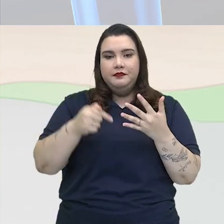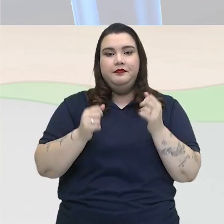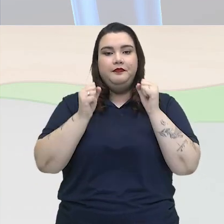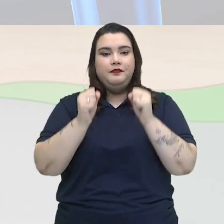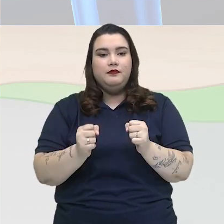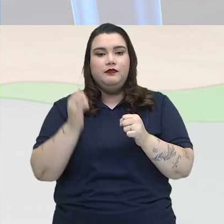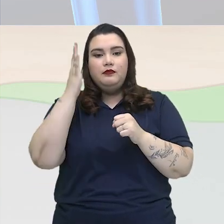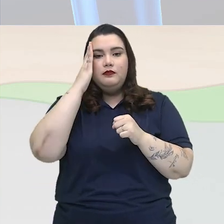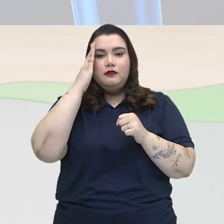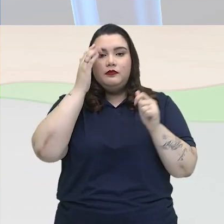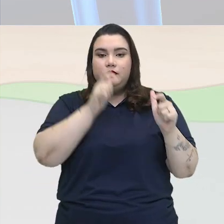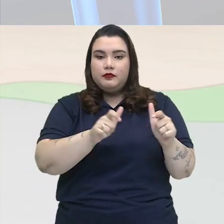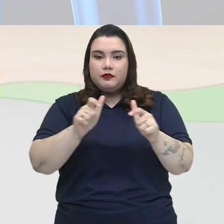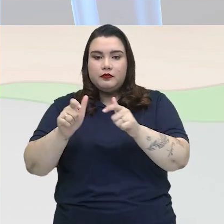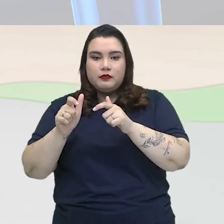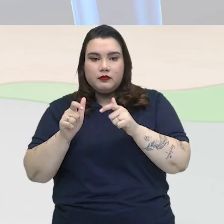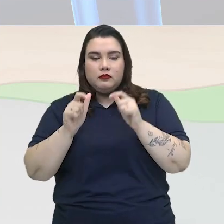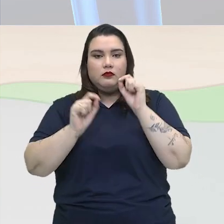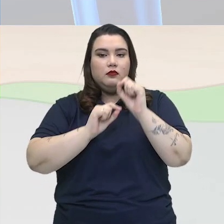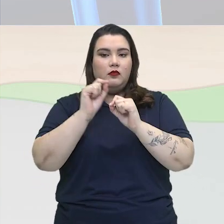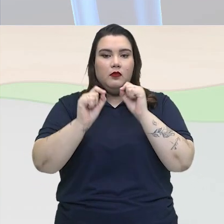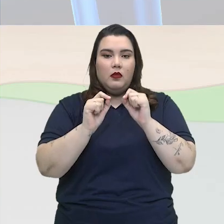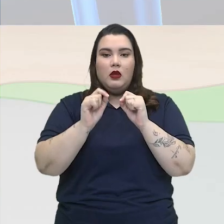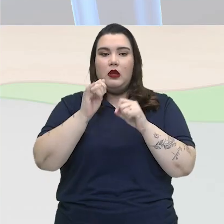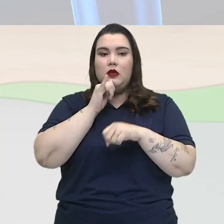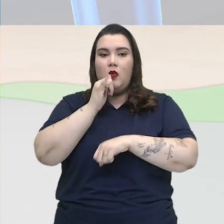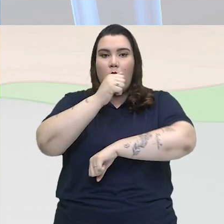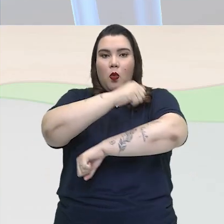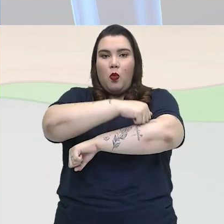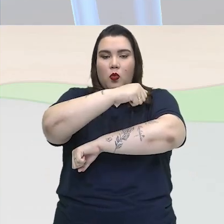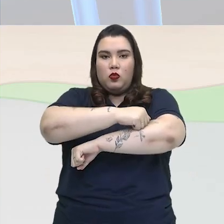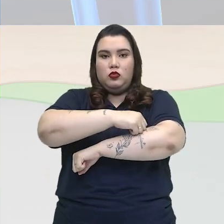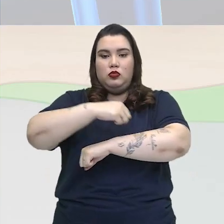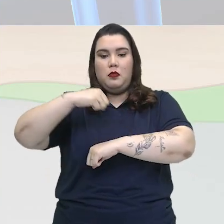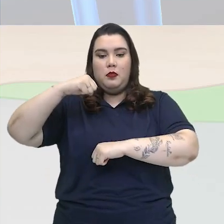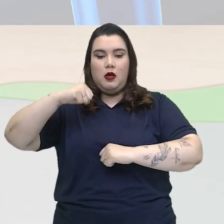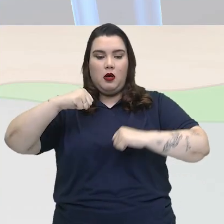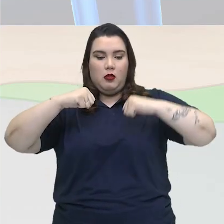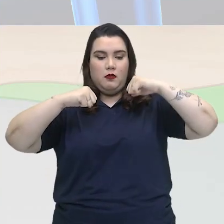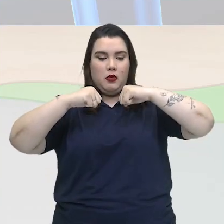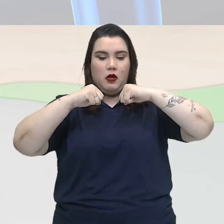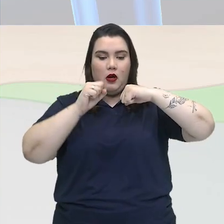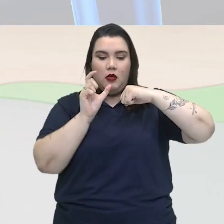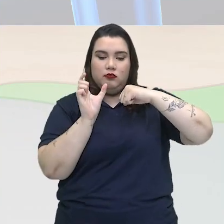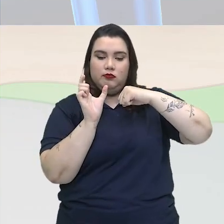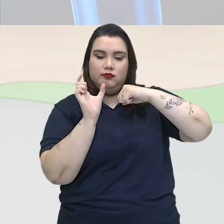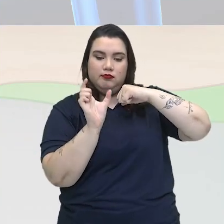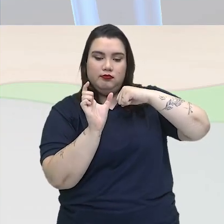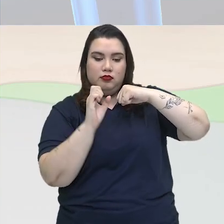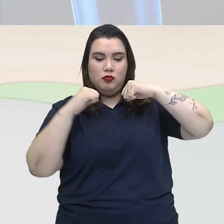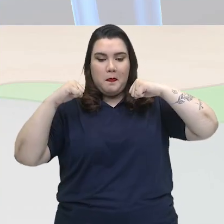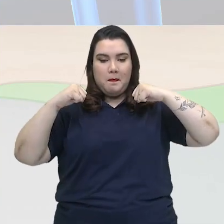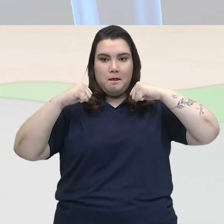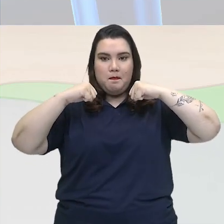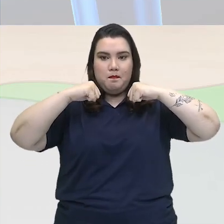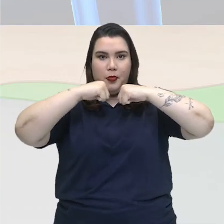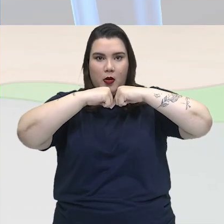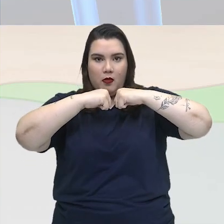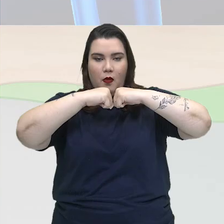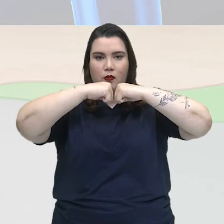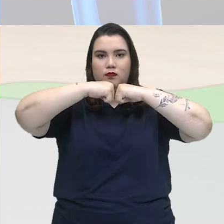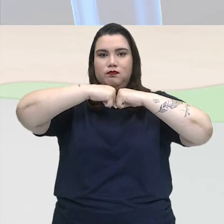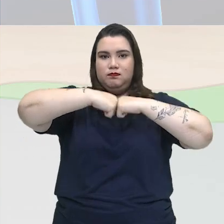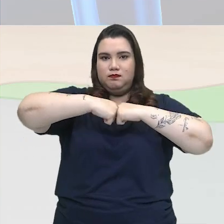ser definidas como o local de união entre dois ou mais